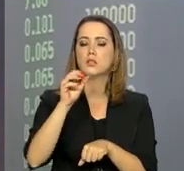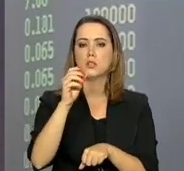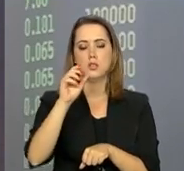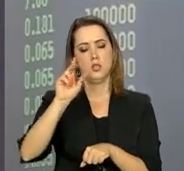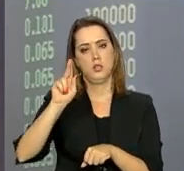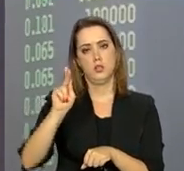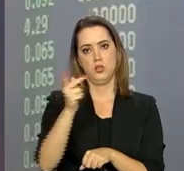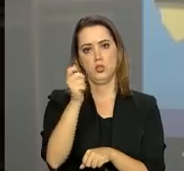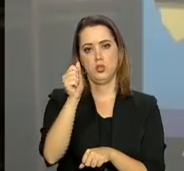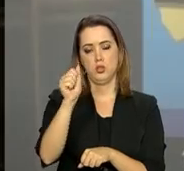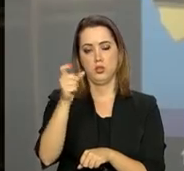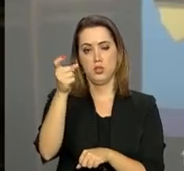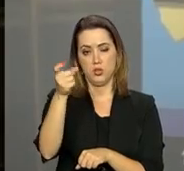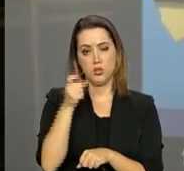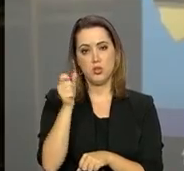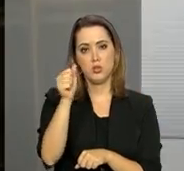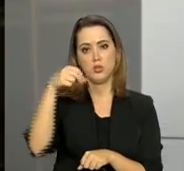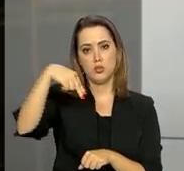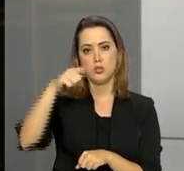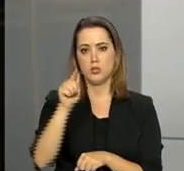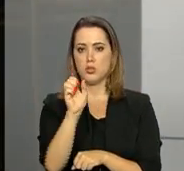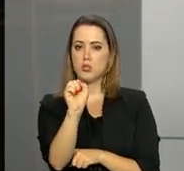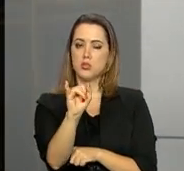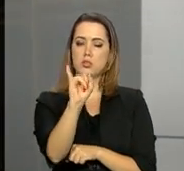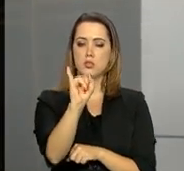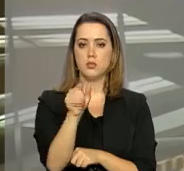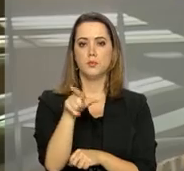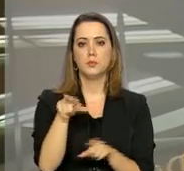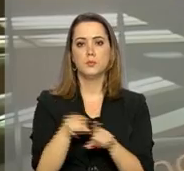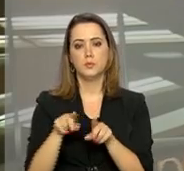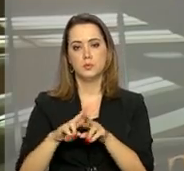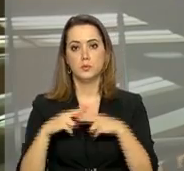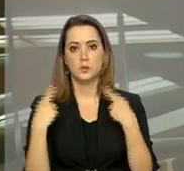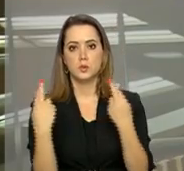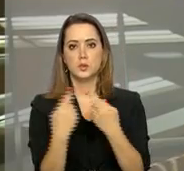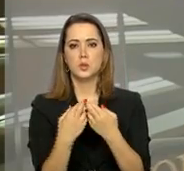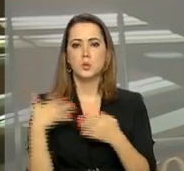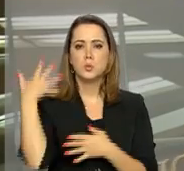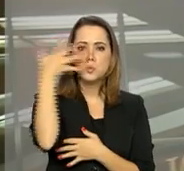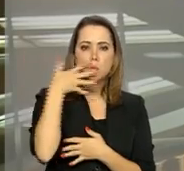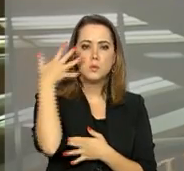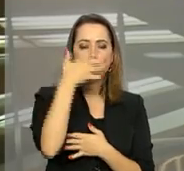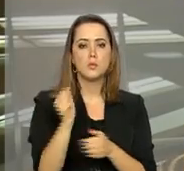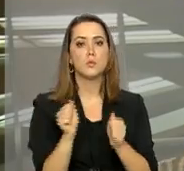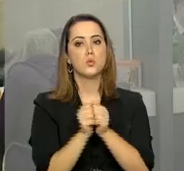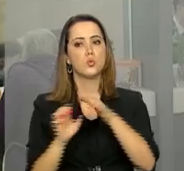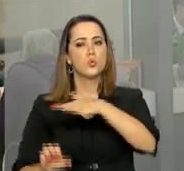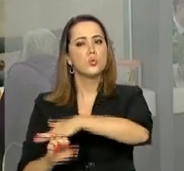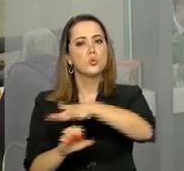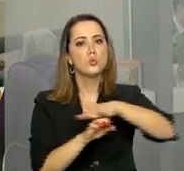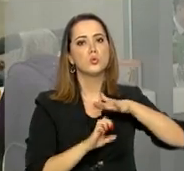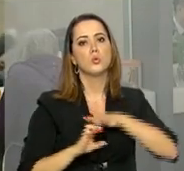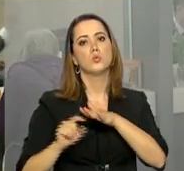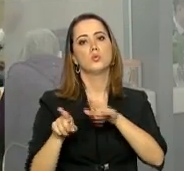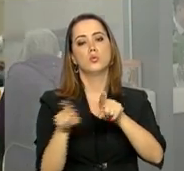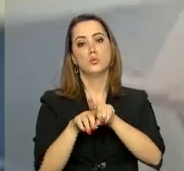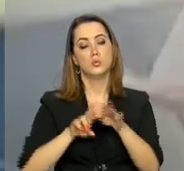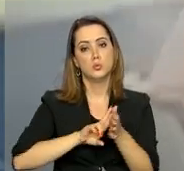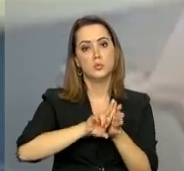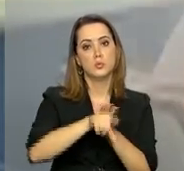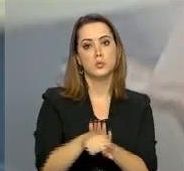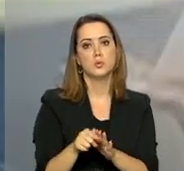da cúpula, o presidente também deve participar de um seminário com empresários e investidores chineses e brasileiros em busca